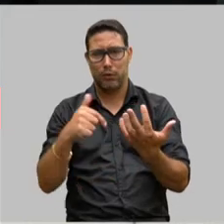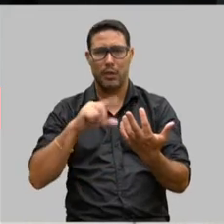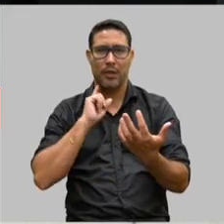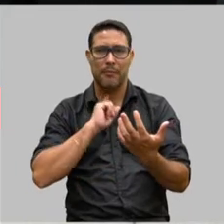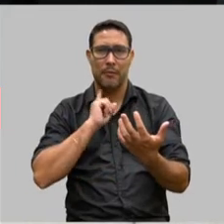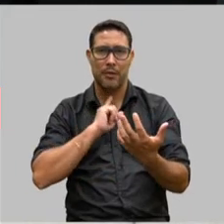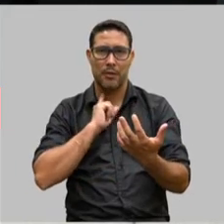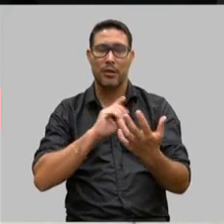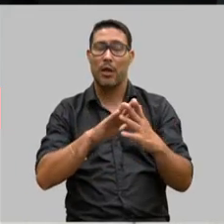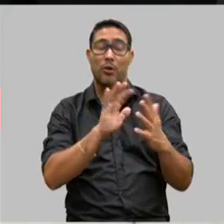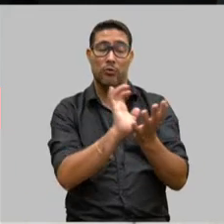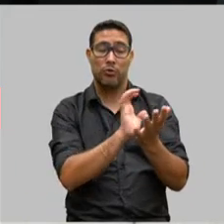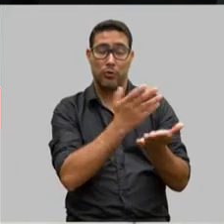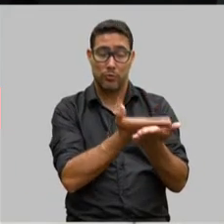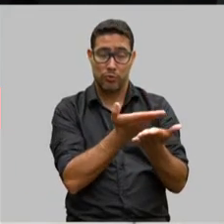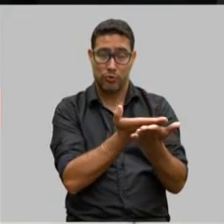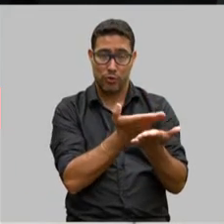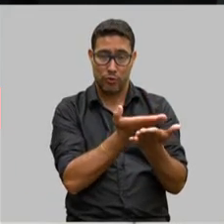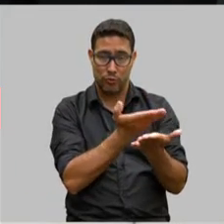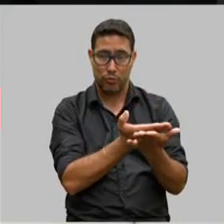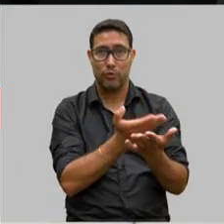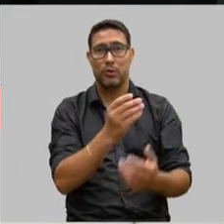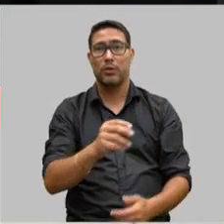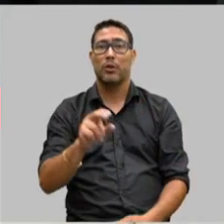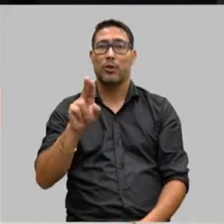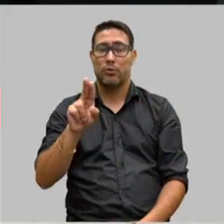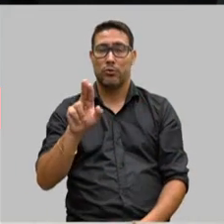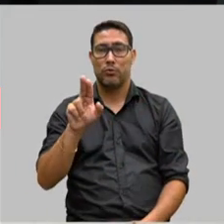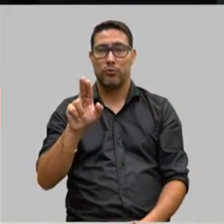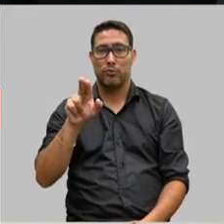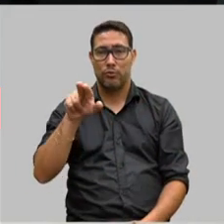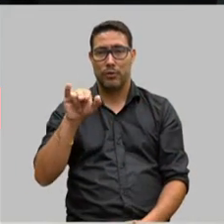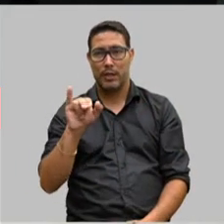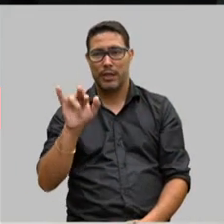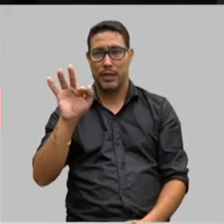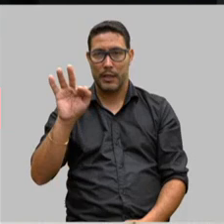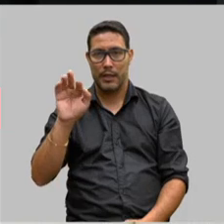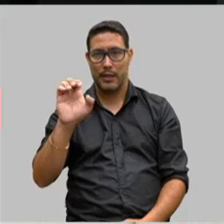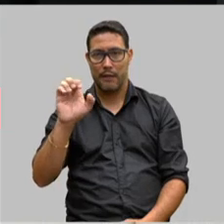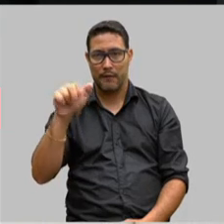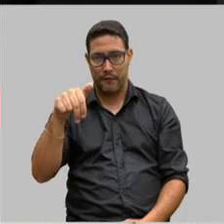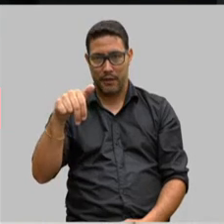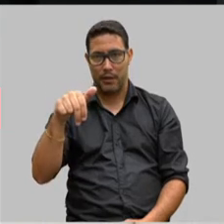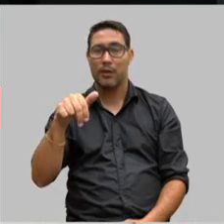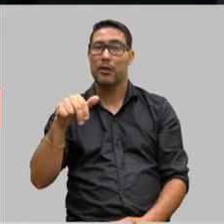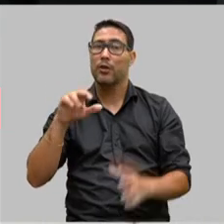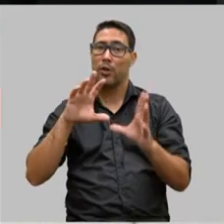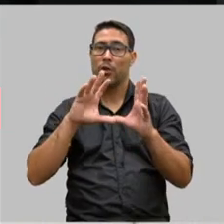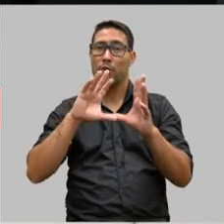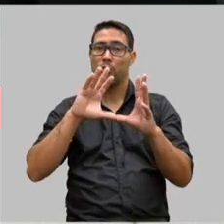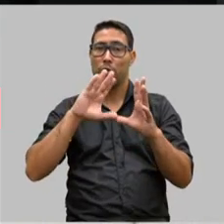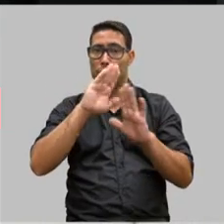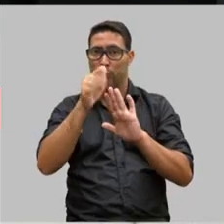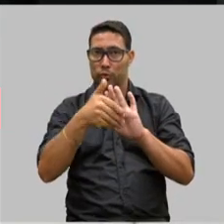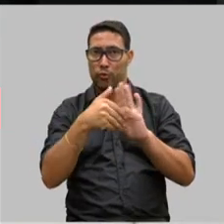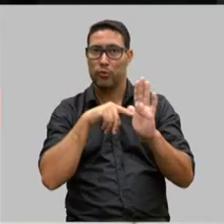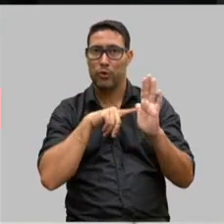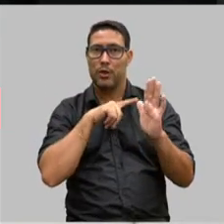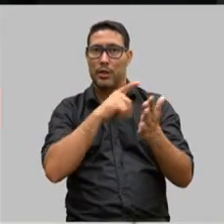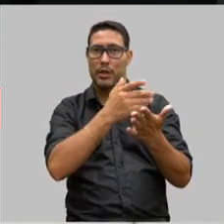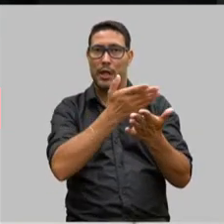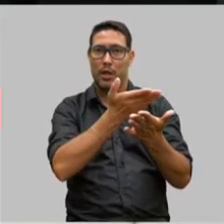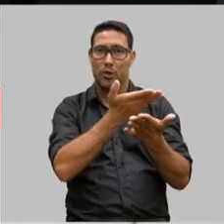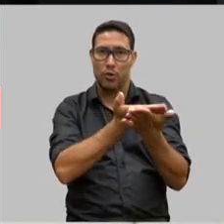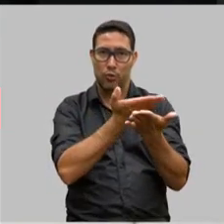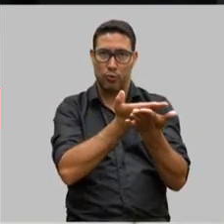de Ciências Atmosféricas da Unifei. Todos os estudos eu coloquei, que são do nosso grupo, eu coloquei o símbolo da